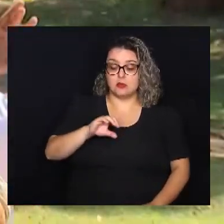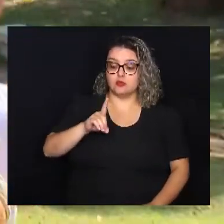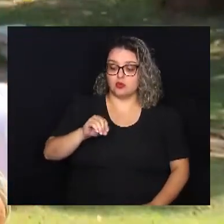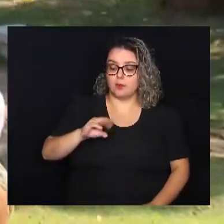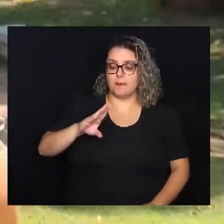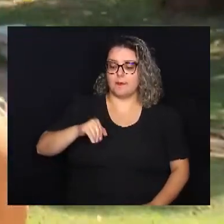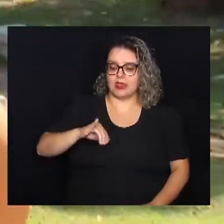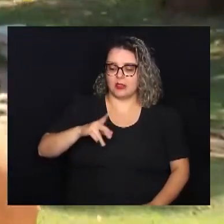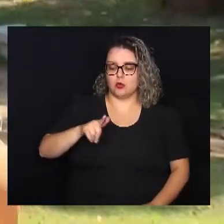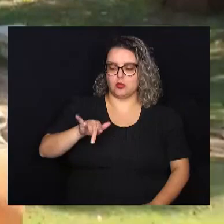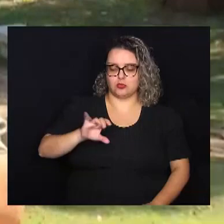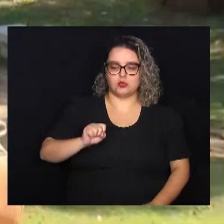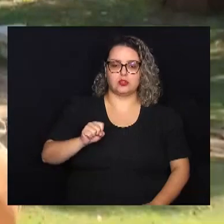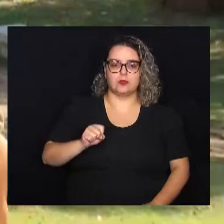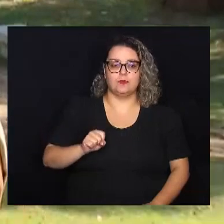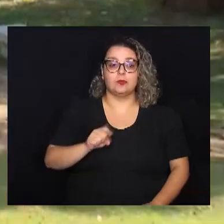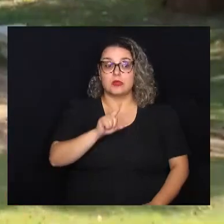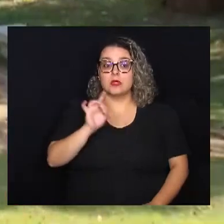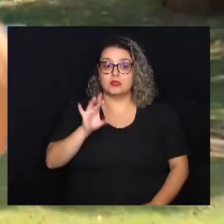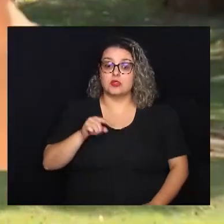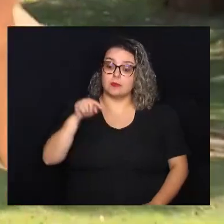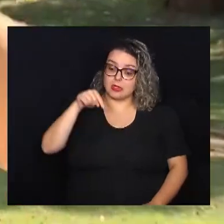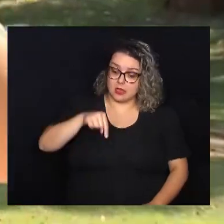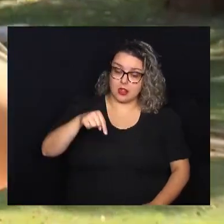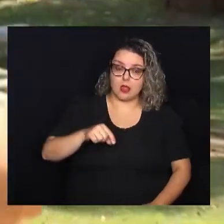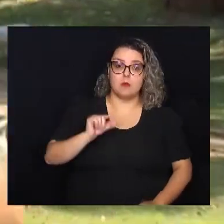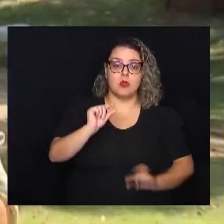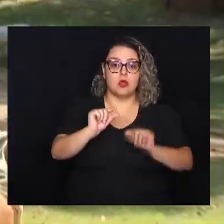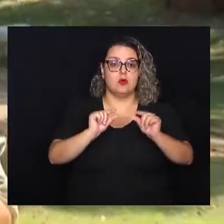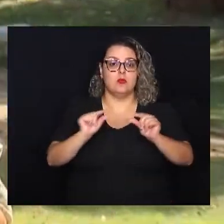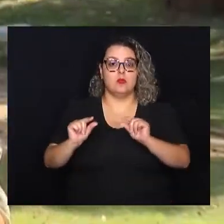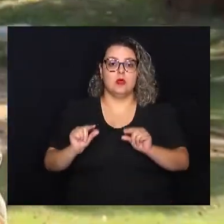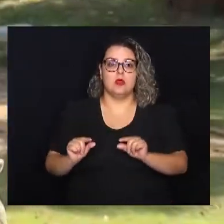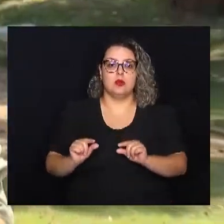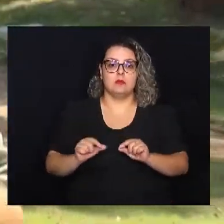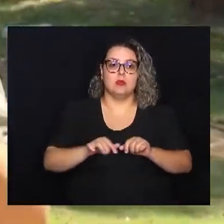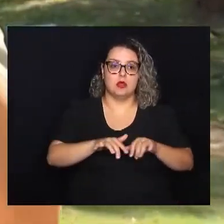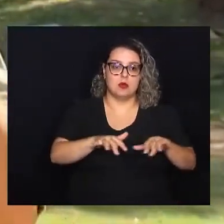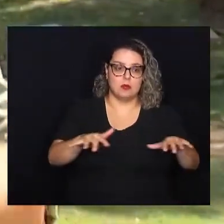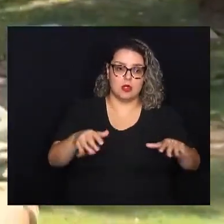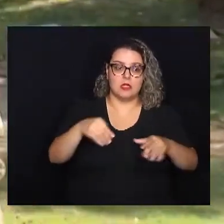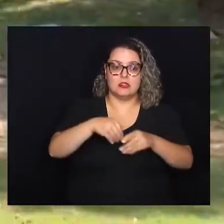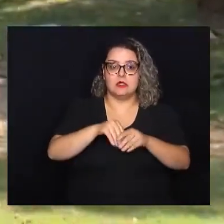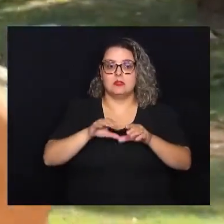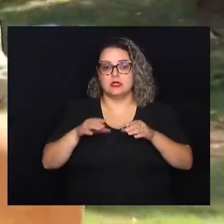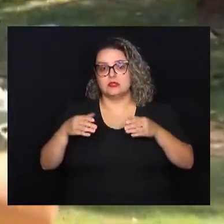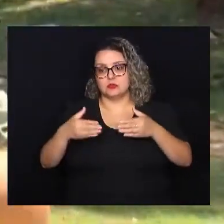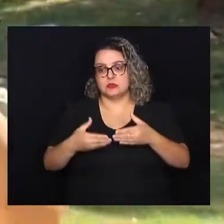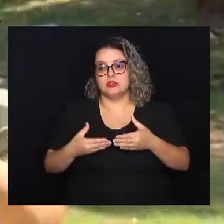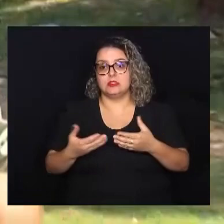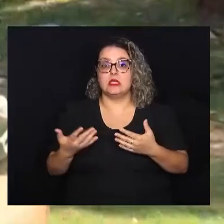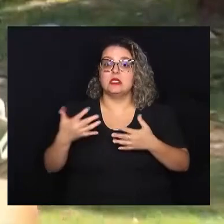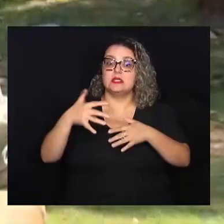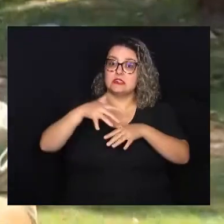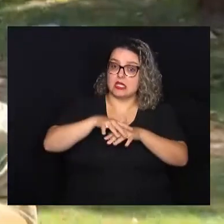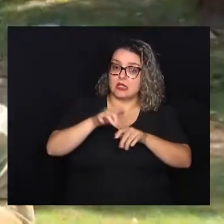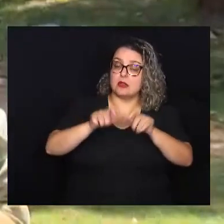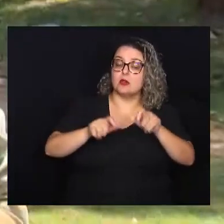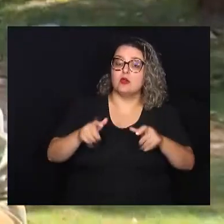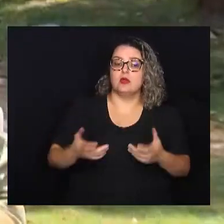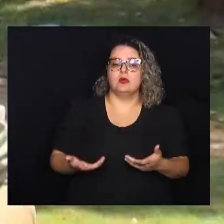apenas para Lagoa do São Domingos mas como temos feito aos pouquinhos e semeando dentro das Comunidades e inserindo as pessoas